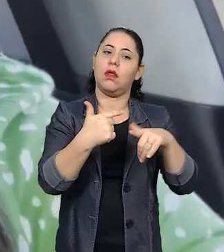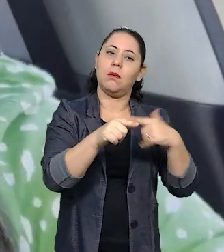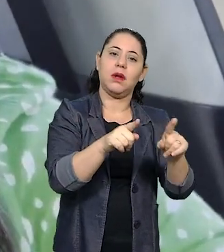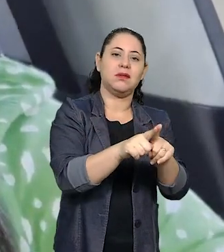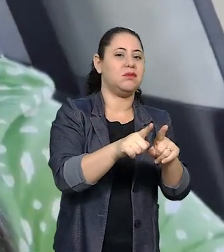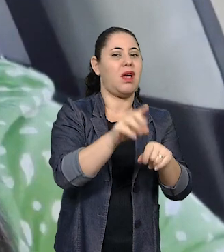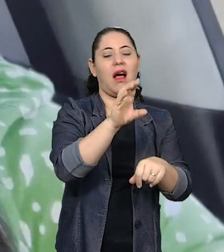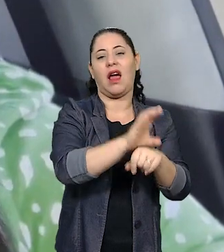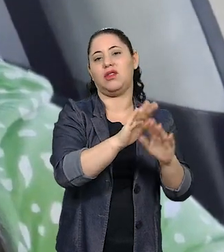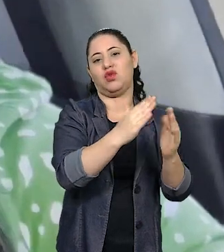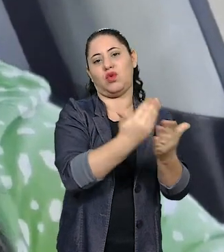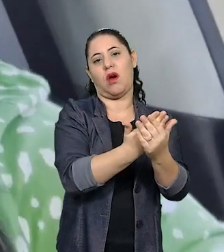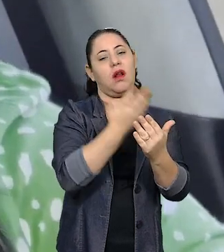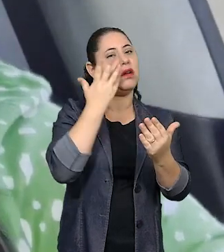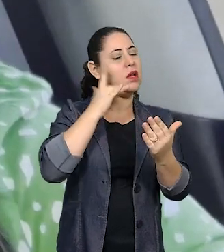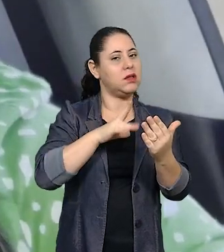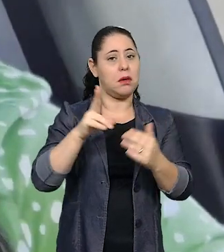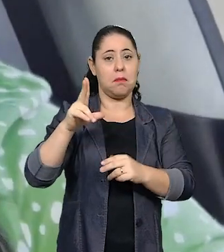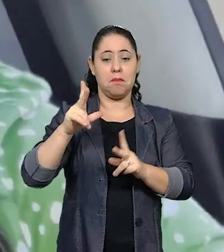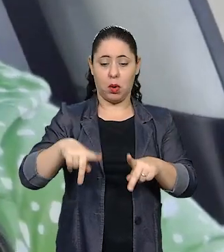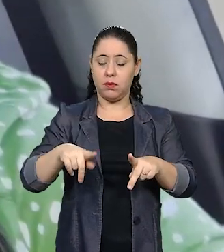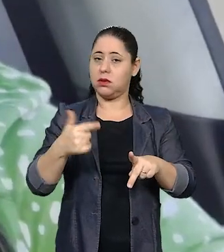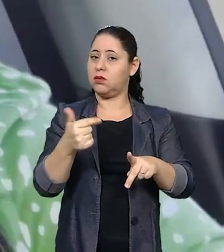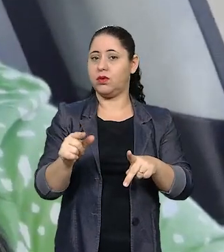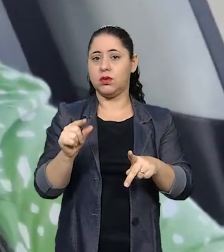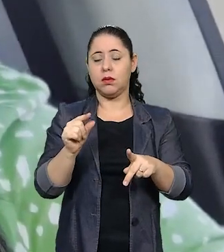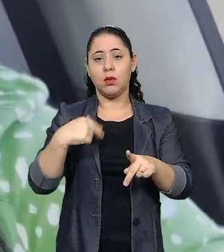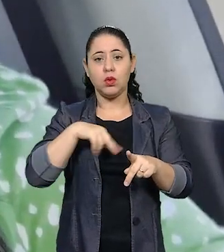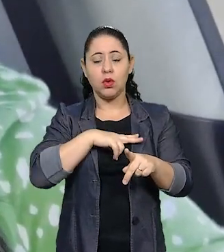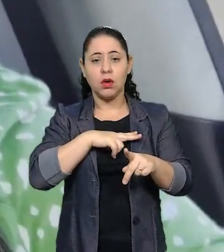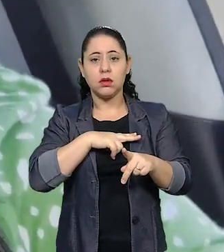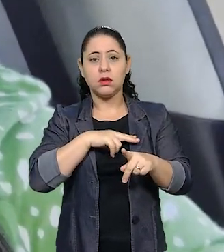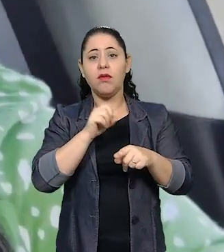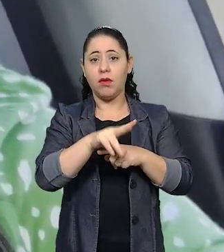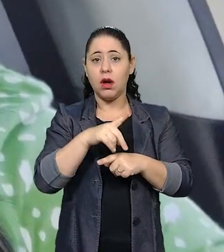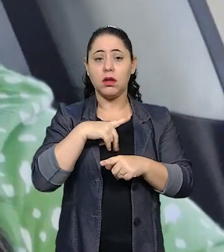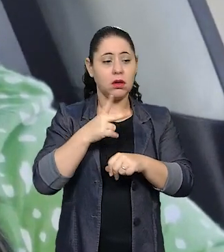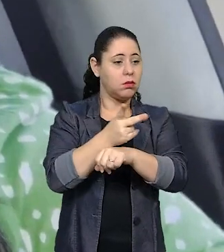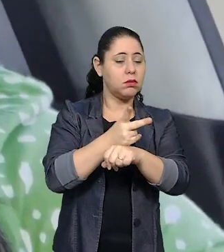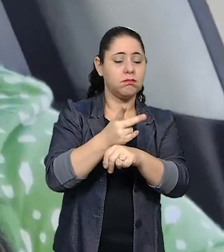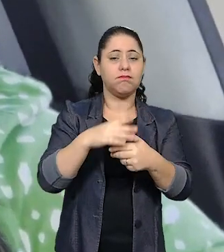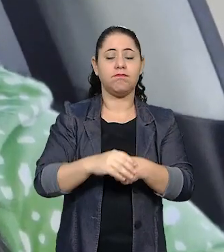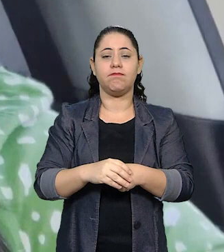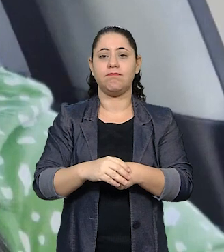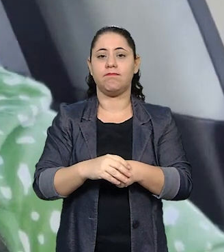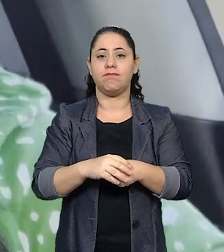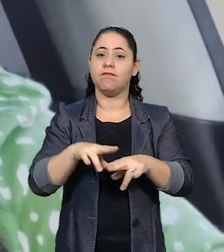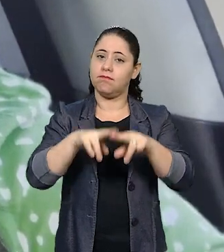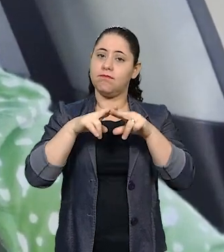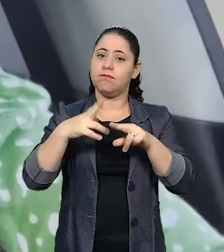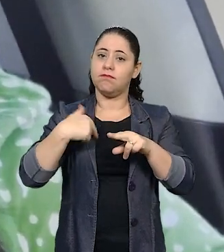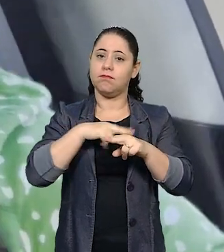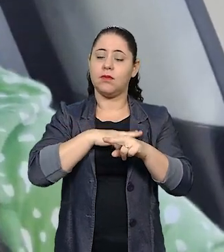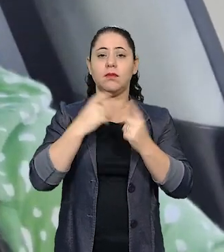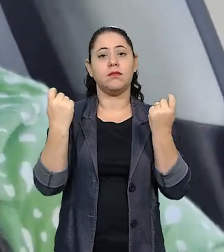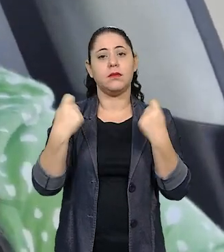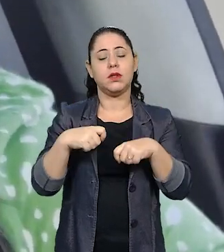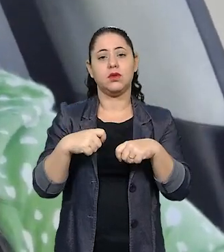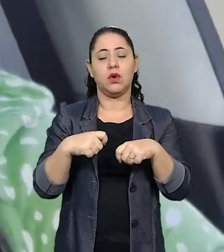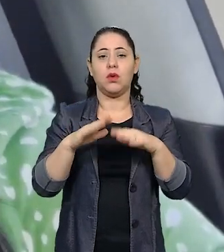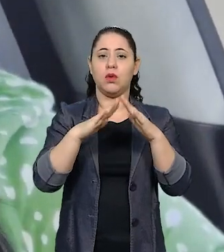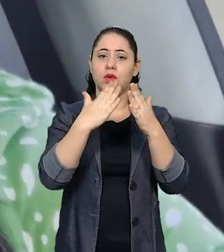na região onde nós morávamos não tinha, né, tão perto da nossa casa e nem do nosso trabalho uma creche